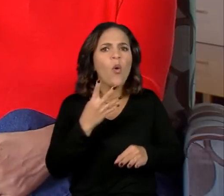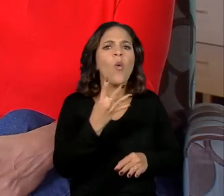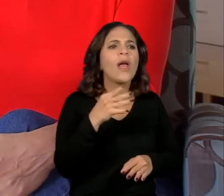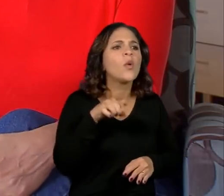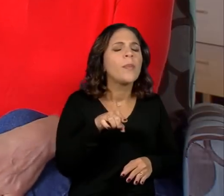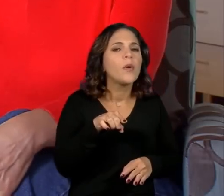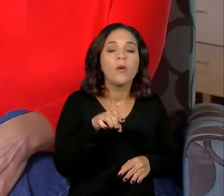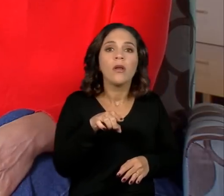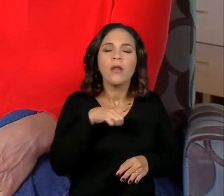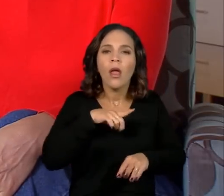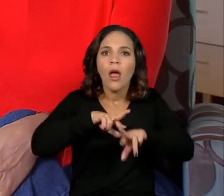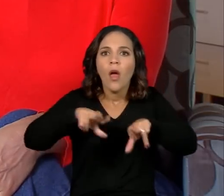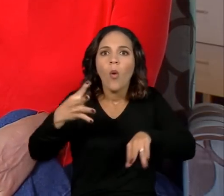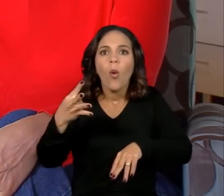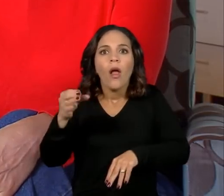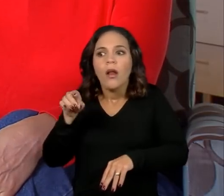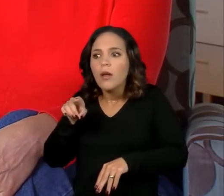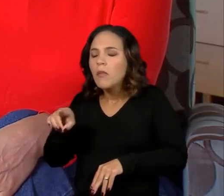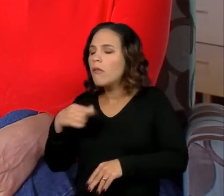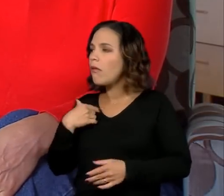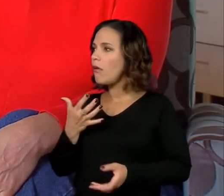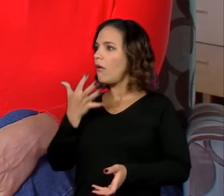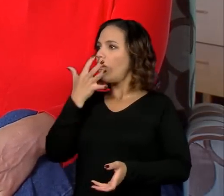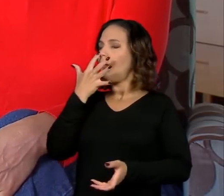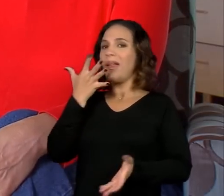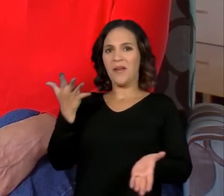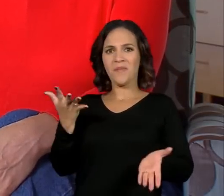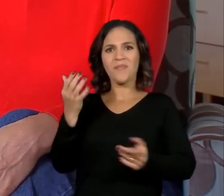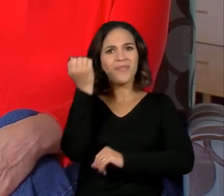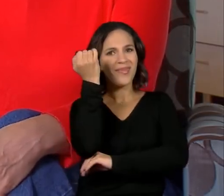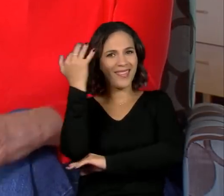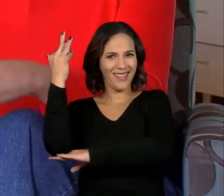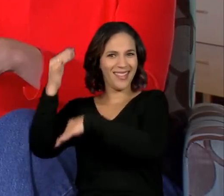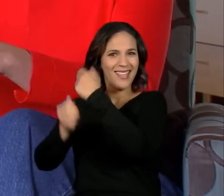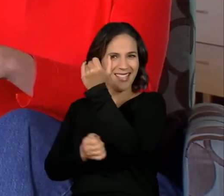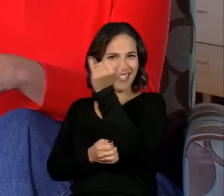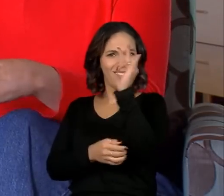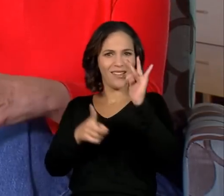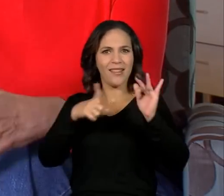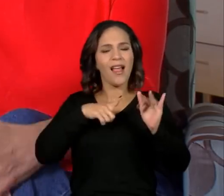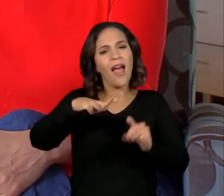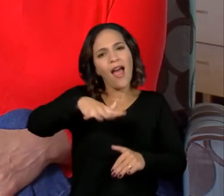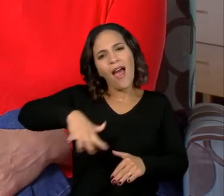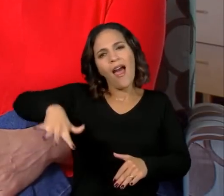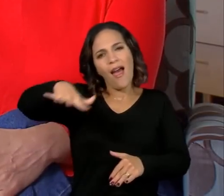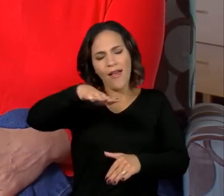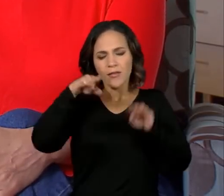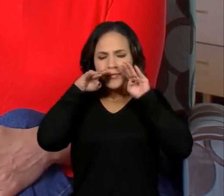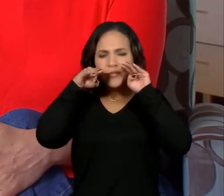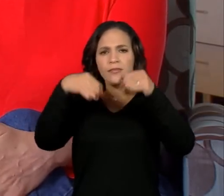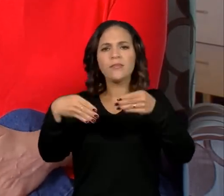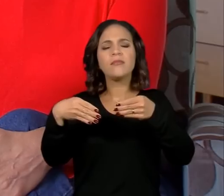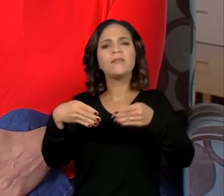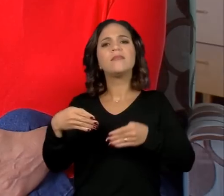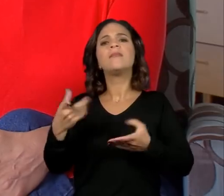E voltando a essa coisa da natureza, até a Ari tem um texto que é bem da área ali, que ela fala, gente, quando é que a gente se separou